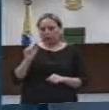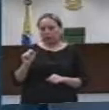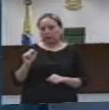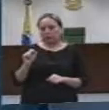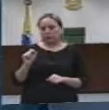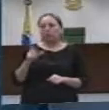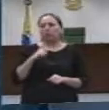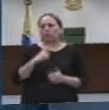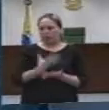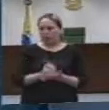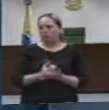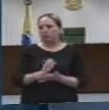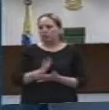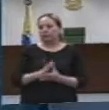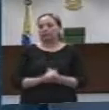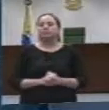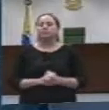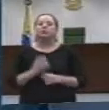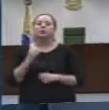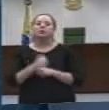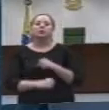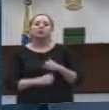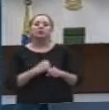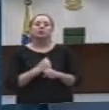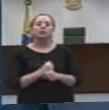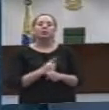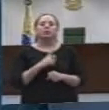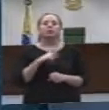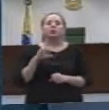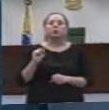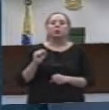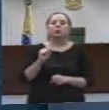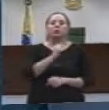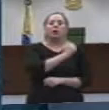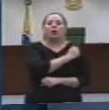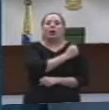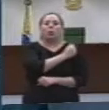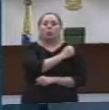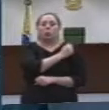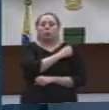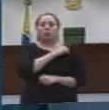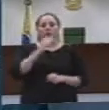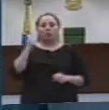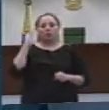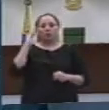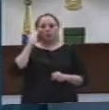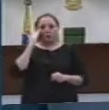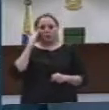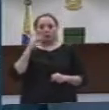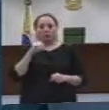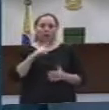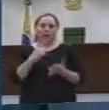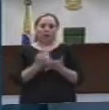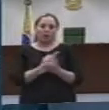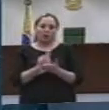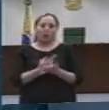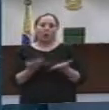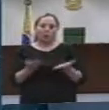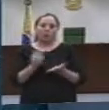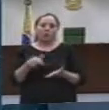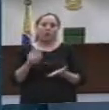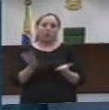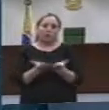para os pesquisadores ano passado eu tinha oito alunos opções entenderam que estavam errados e hoje são